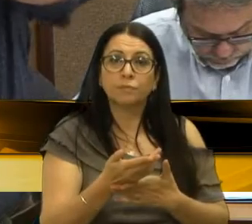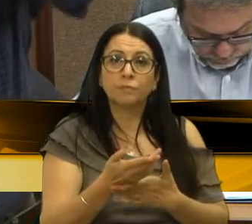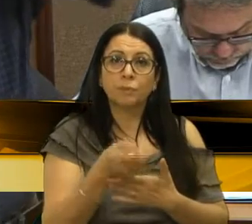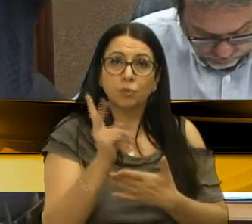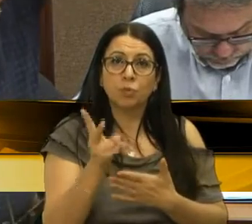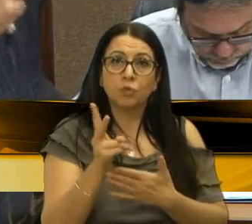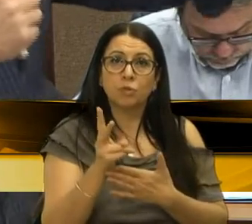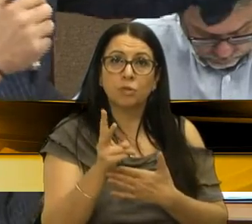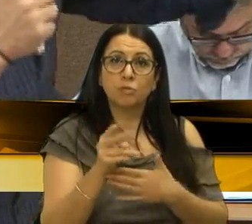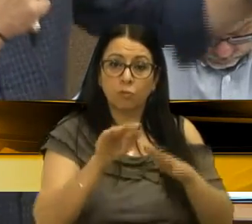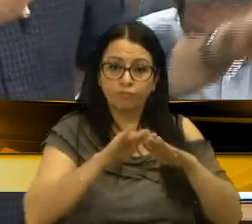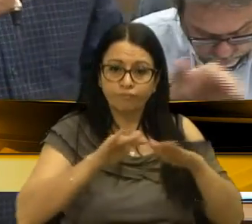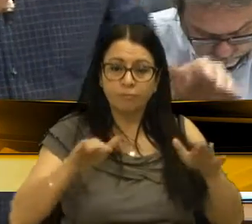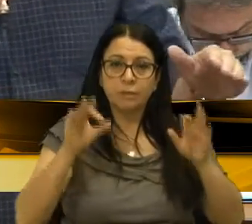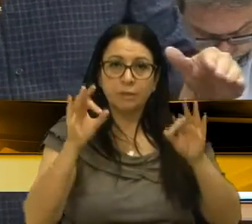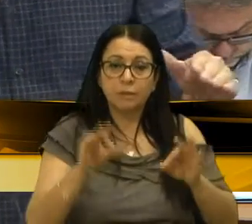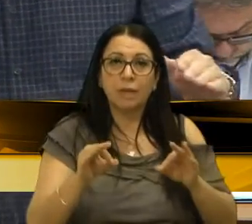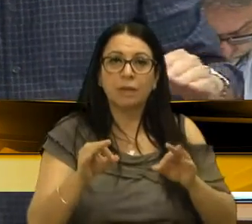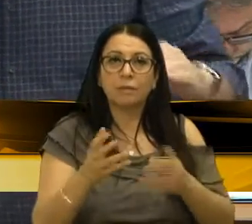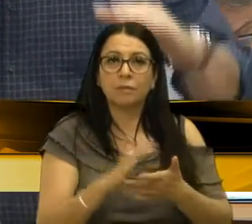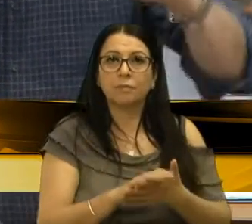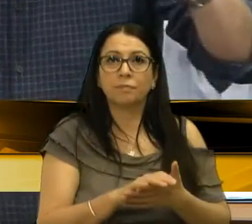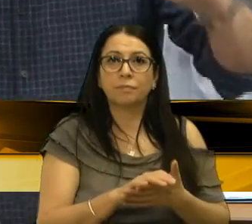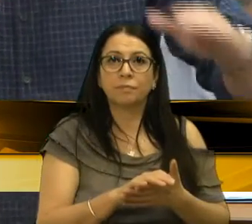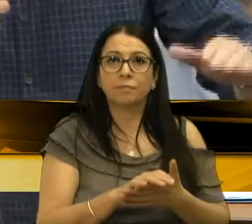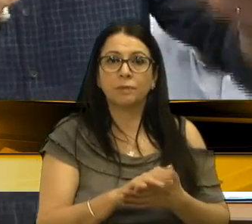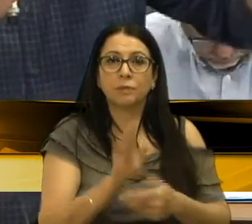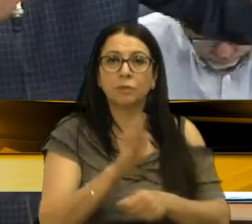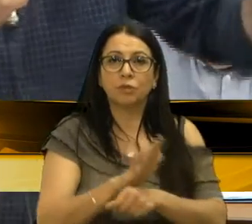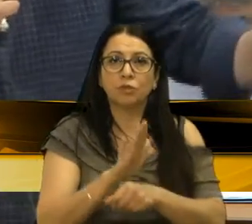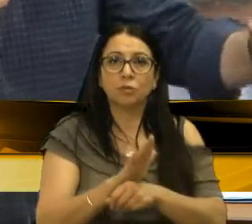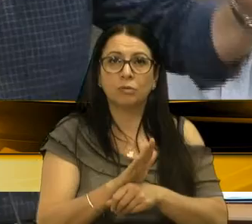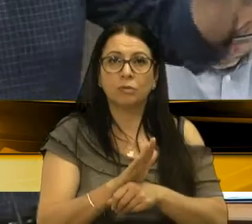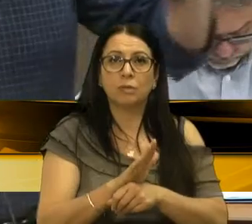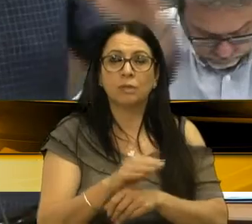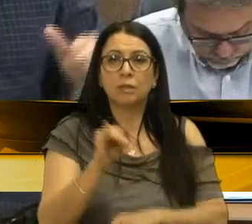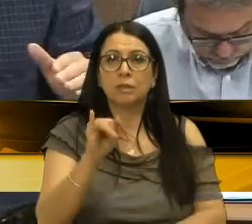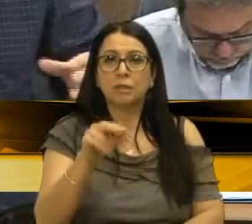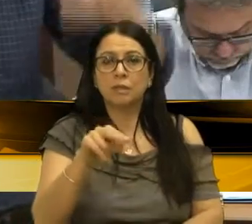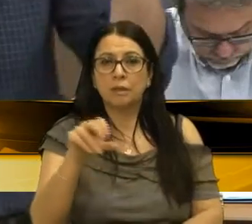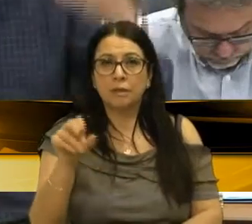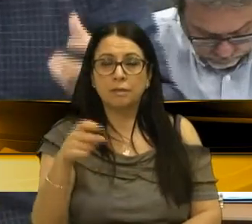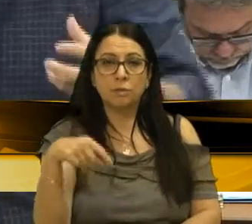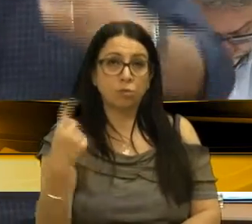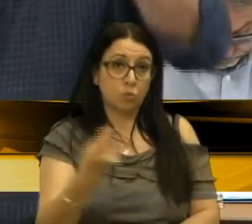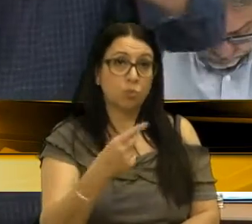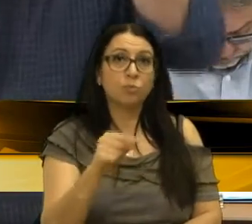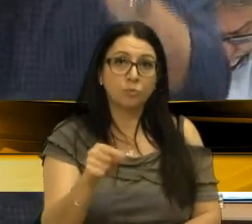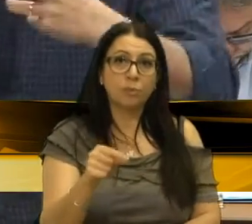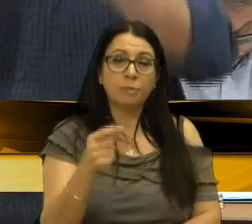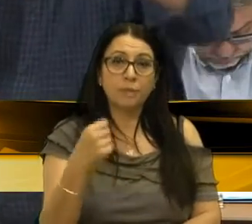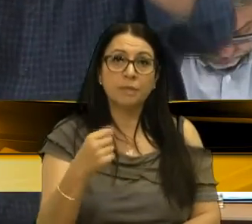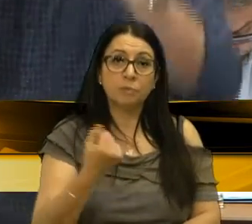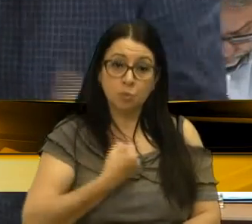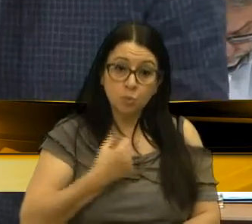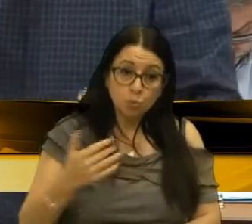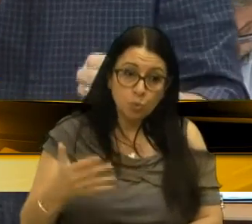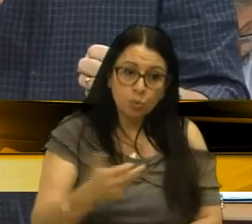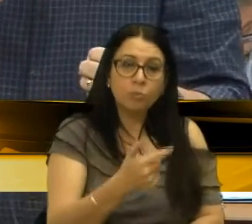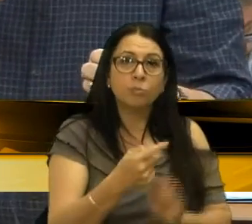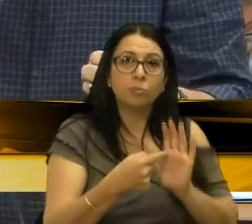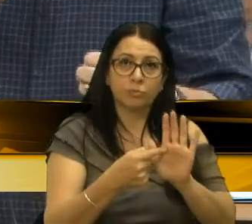mantenha sustentável no que tange às contribuições previdenciárias ao serviço público. Nós precisamos que esses dados venham à